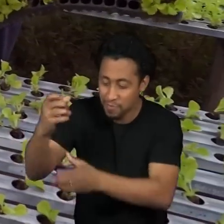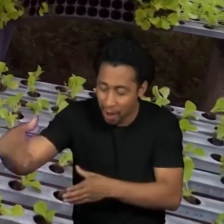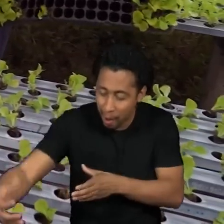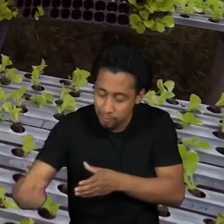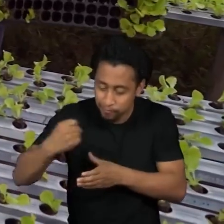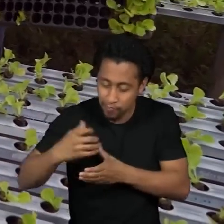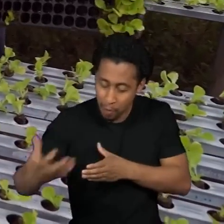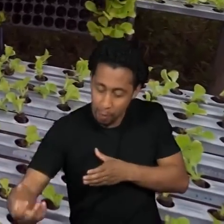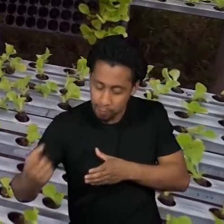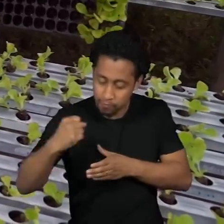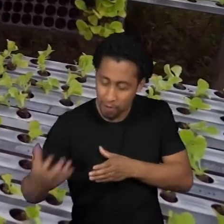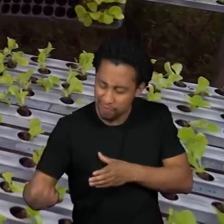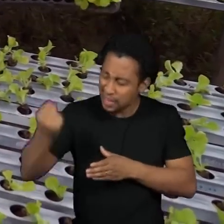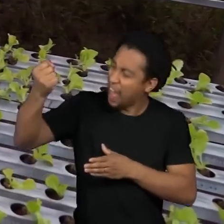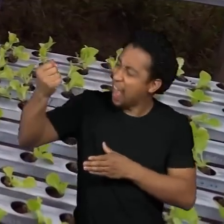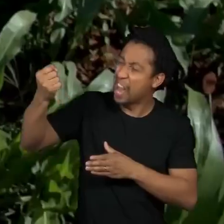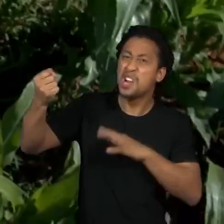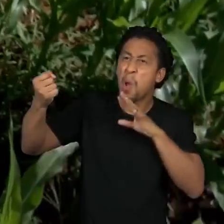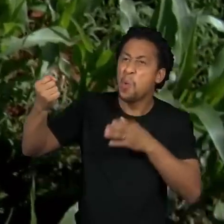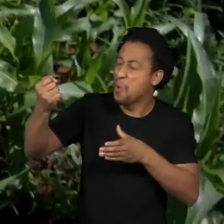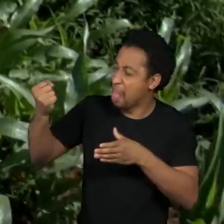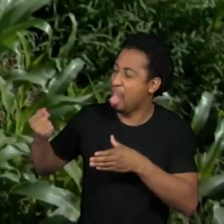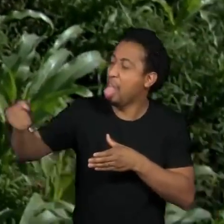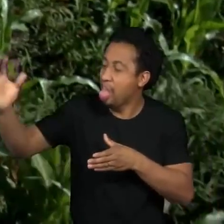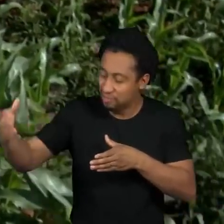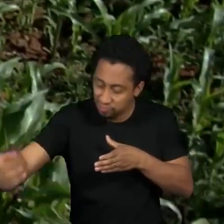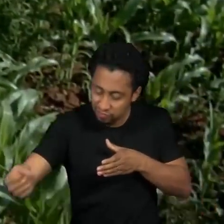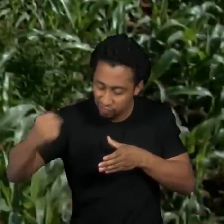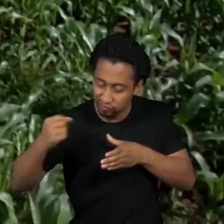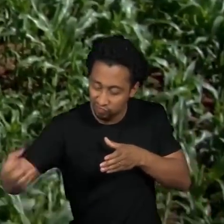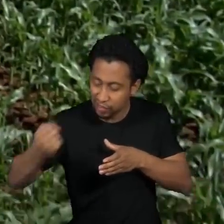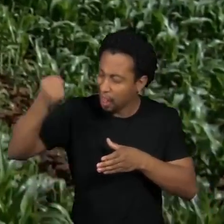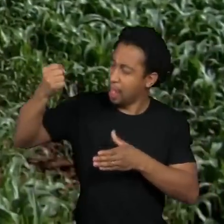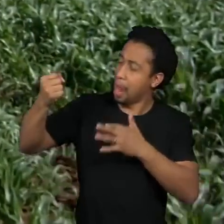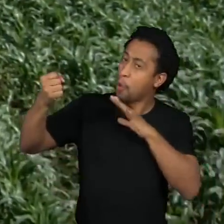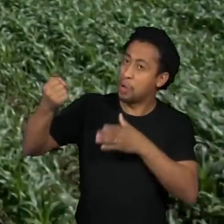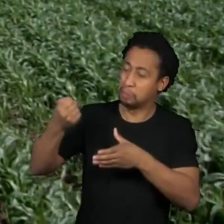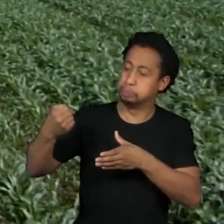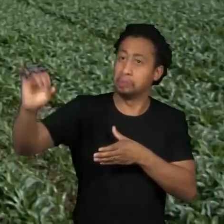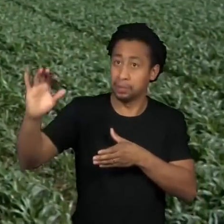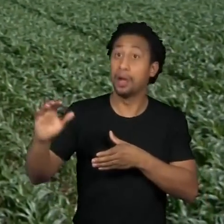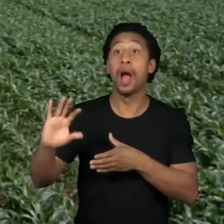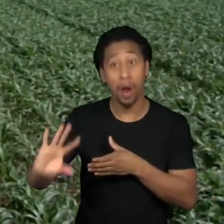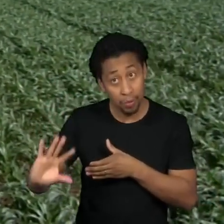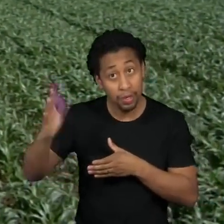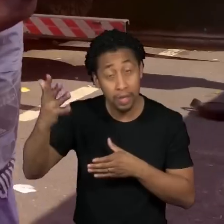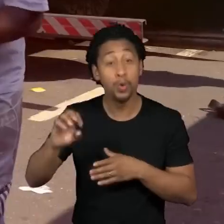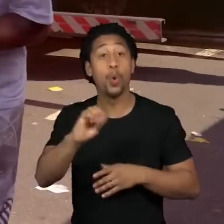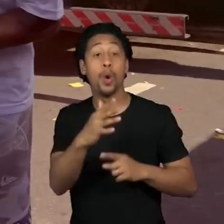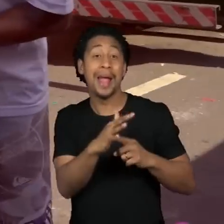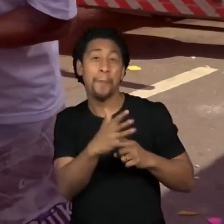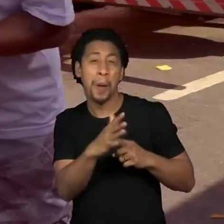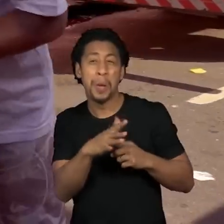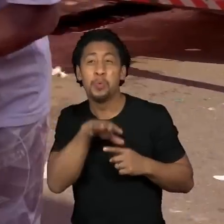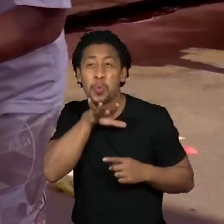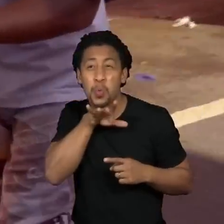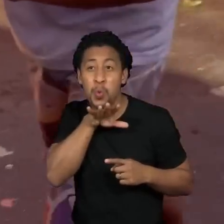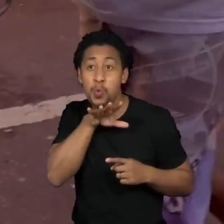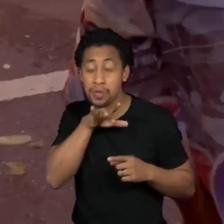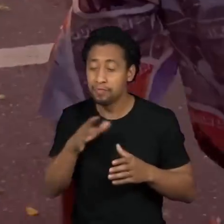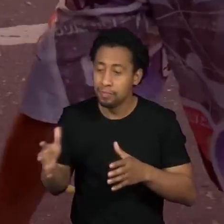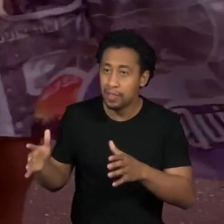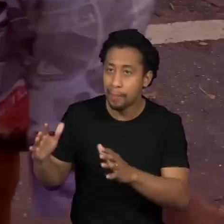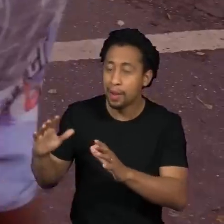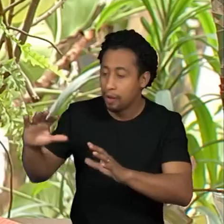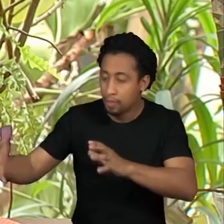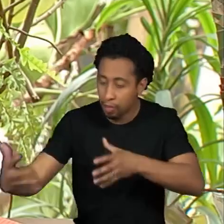da plantação. Na hora da colheita, às vezes não tem também equipamentos adequados, então você perde muita coisa. E você tem muitas etapas, né? De